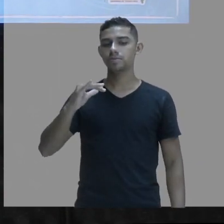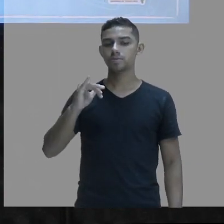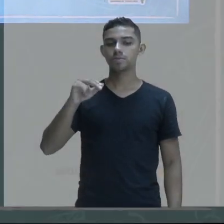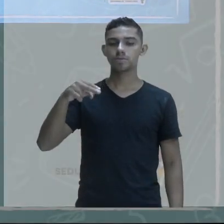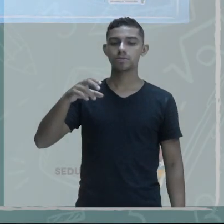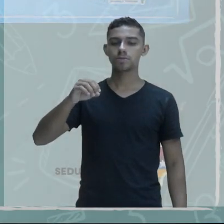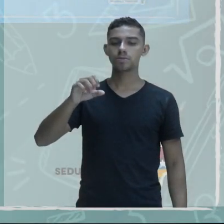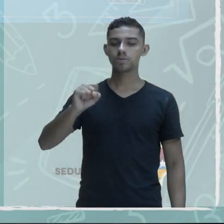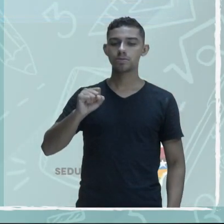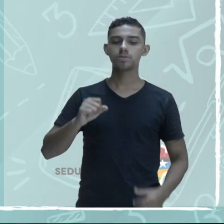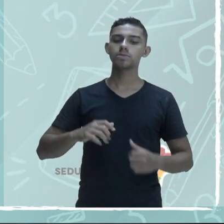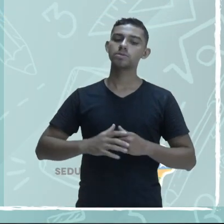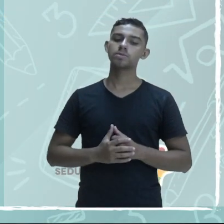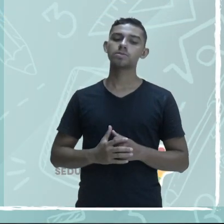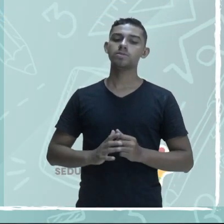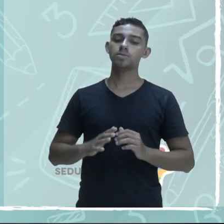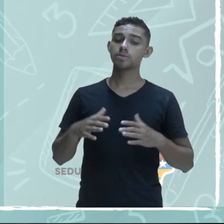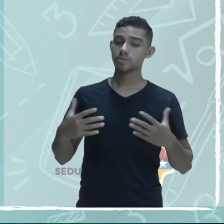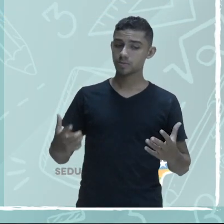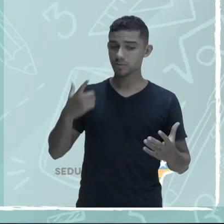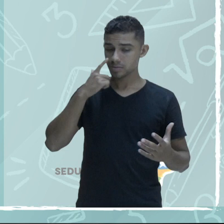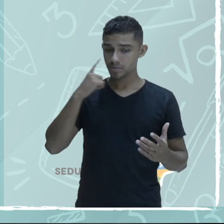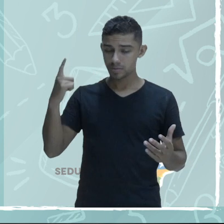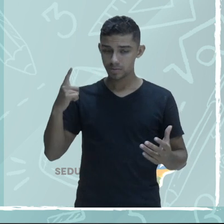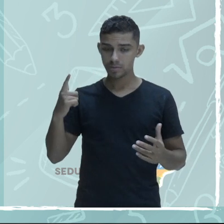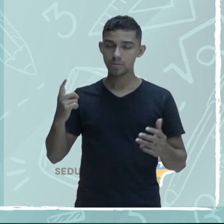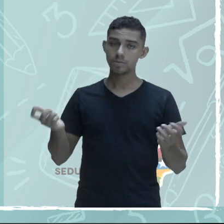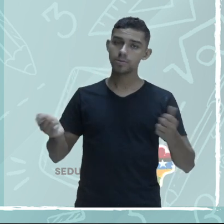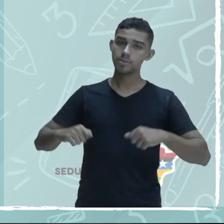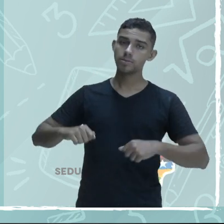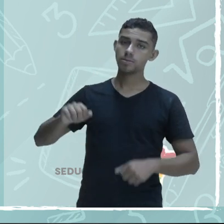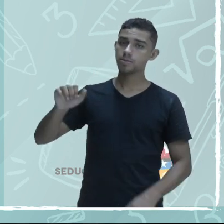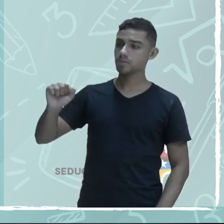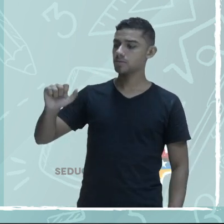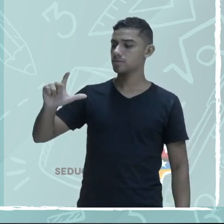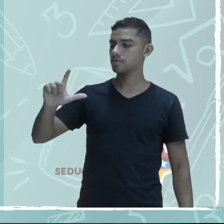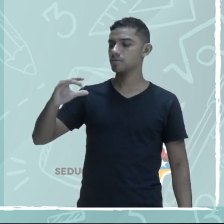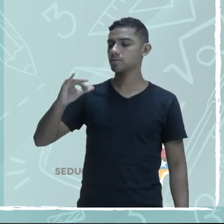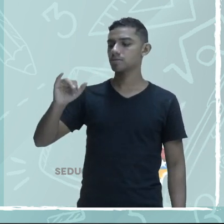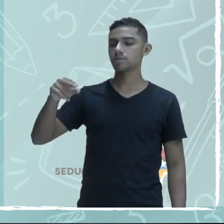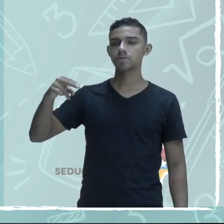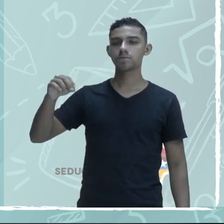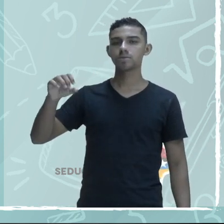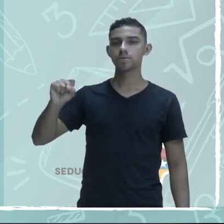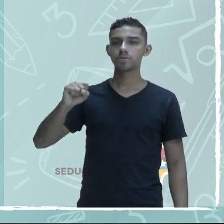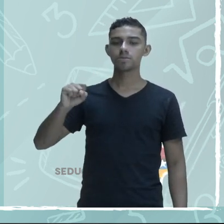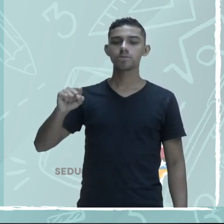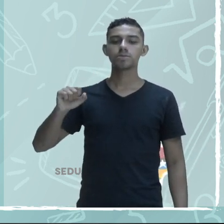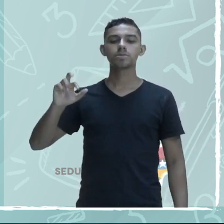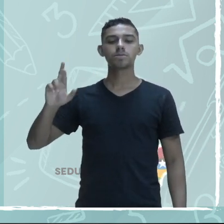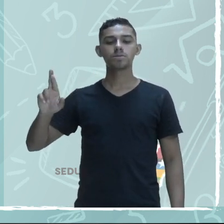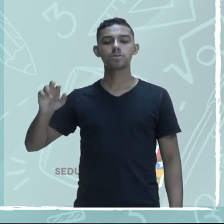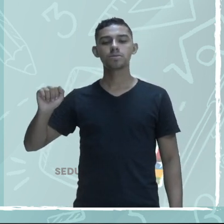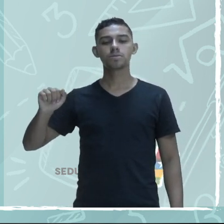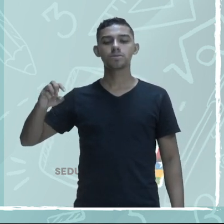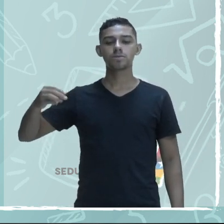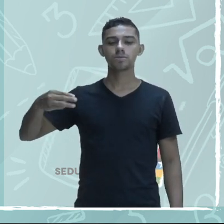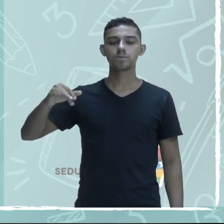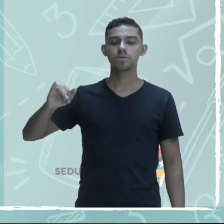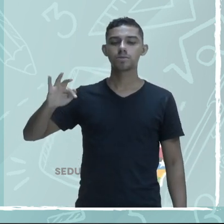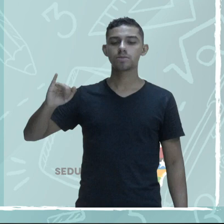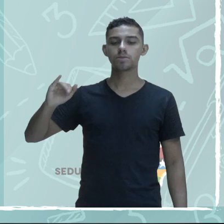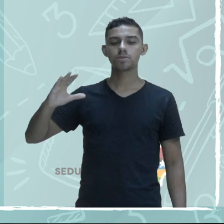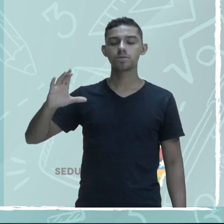Bom, e no caso de alcinos ramificados? As regras são similares aos